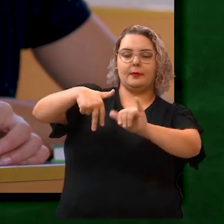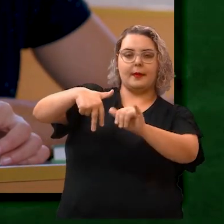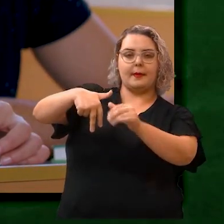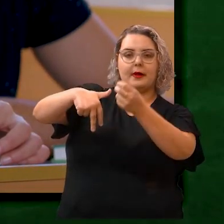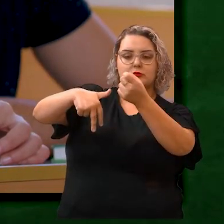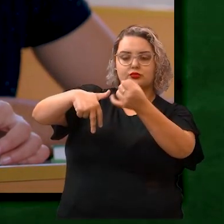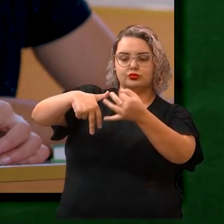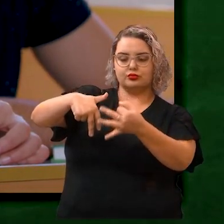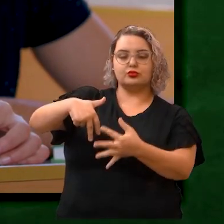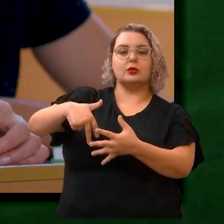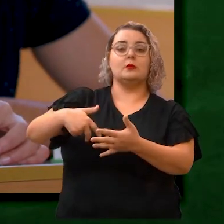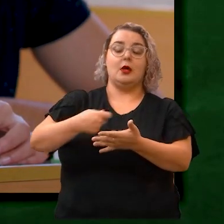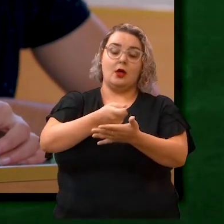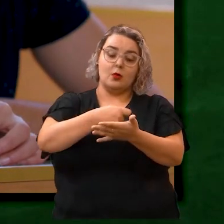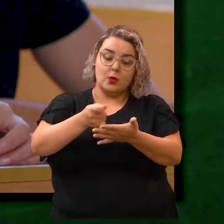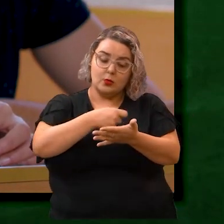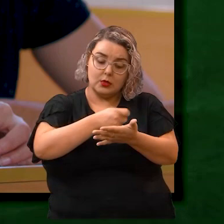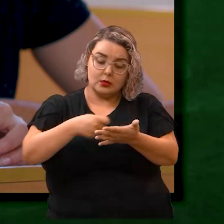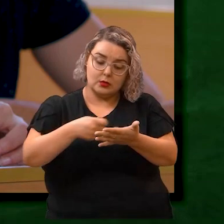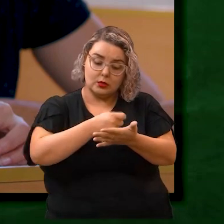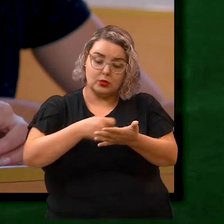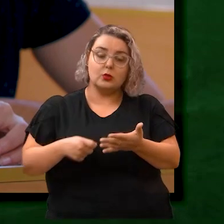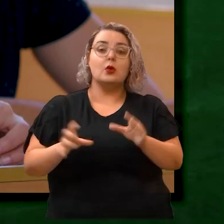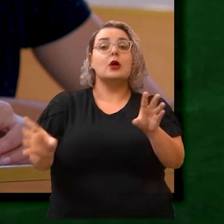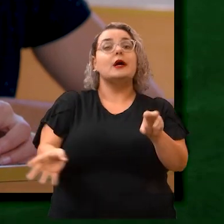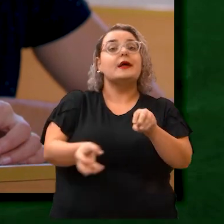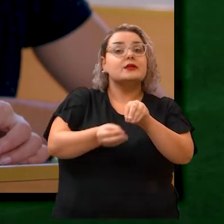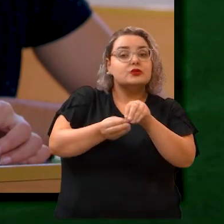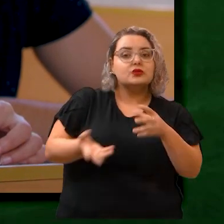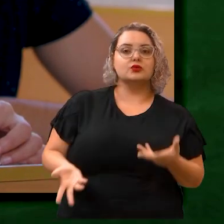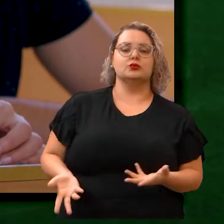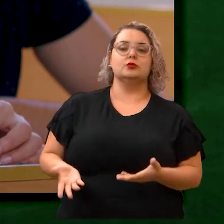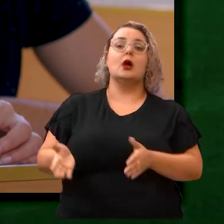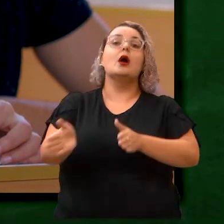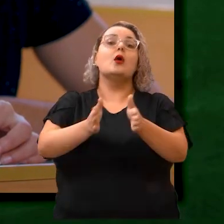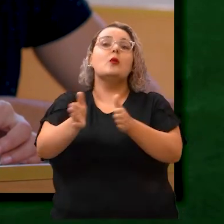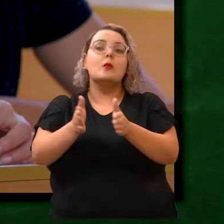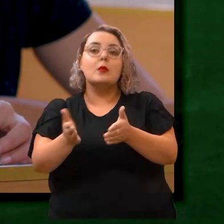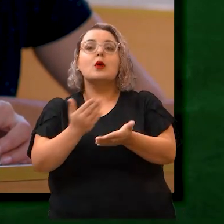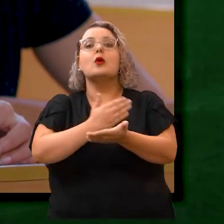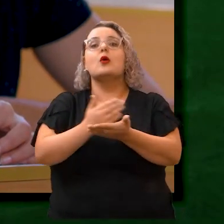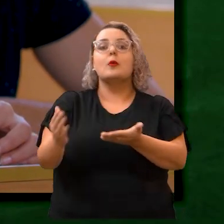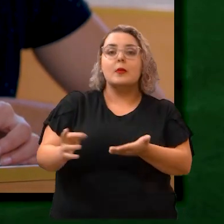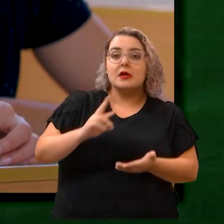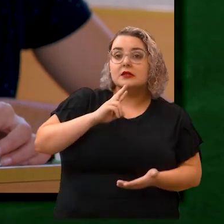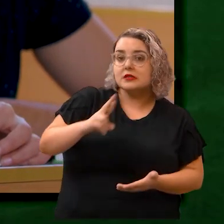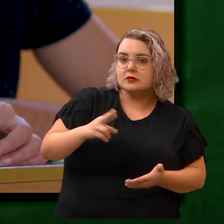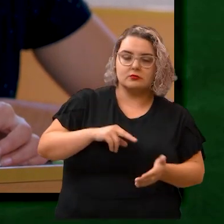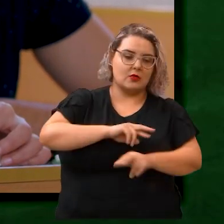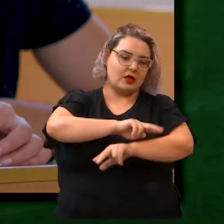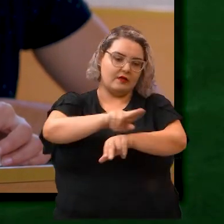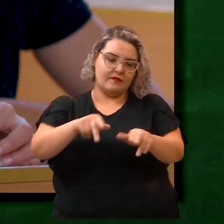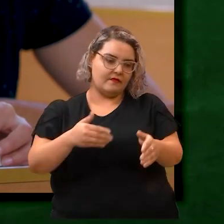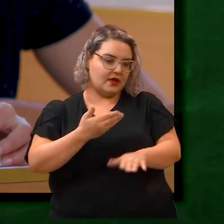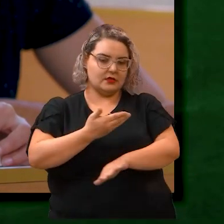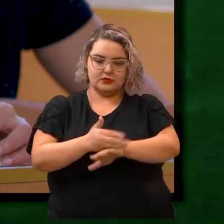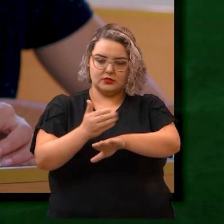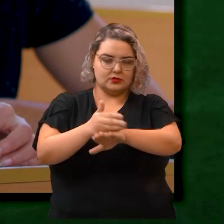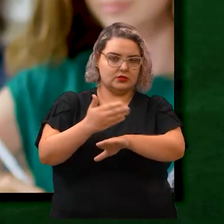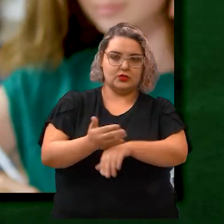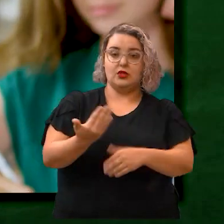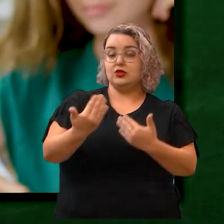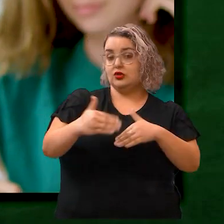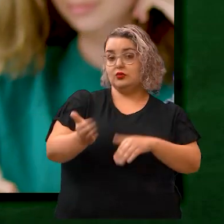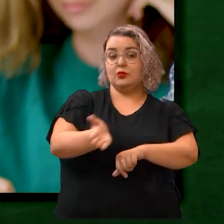de um professor fazendo a anotação fazendo resumos aí um certo momento você Começa a responder baterias de exercícios